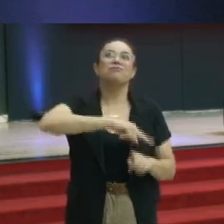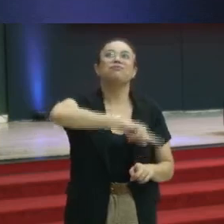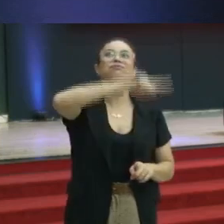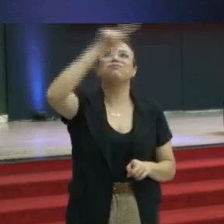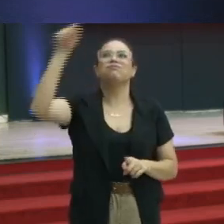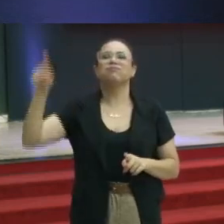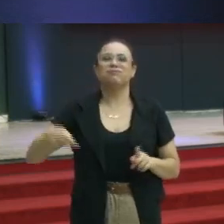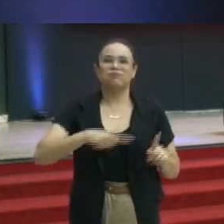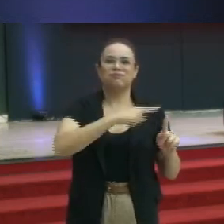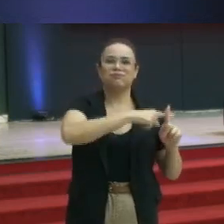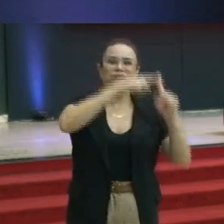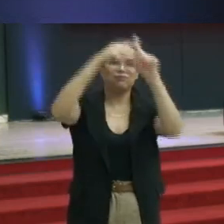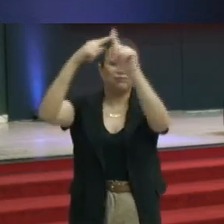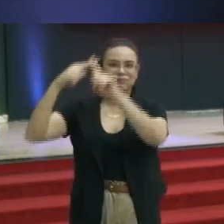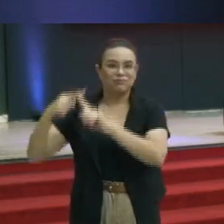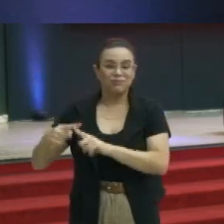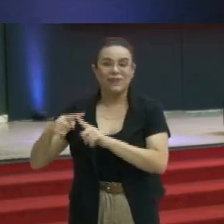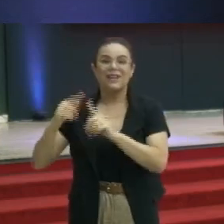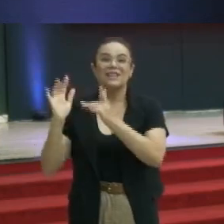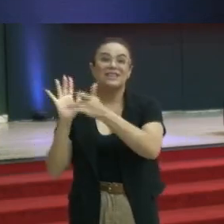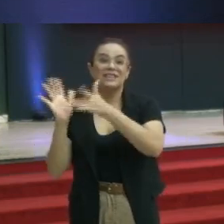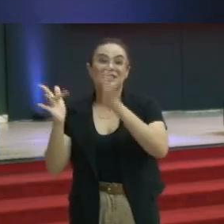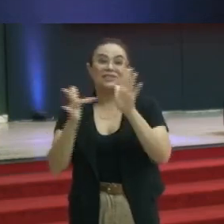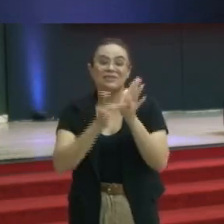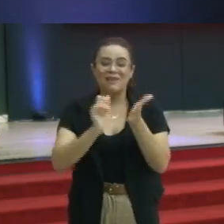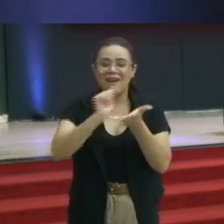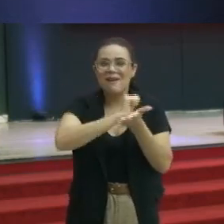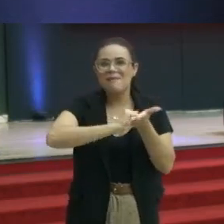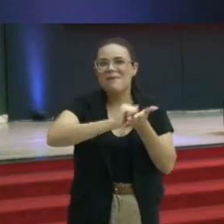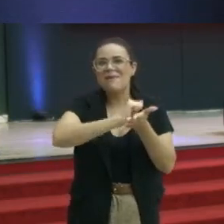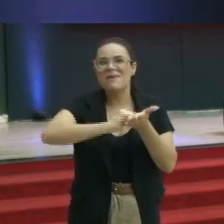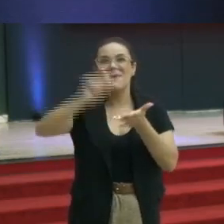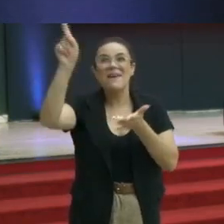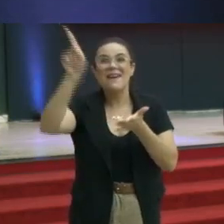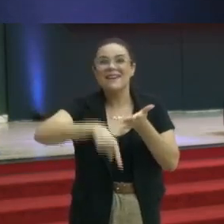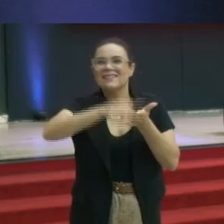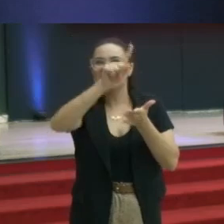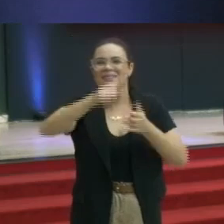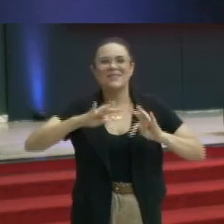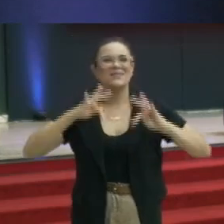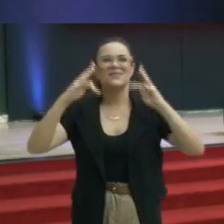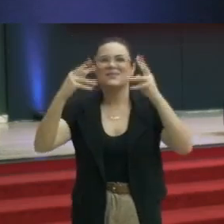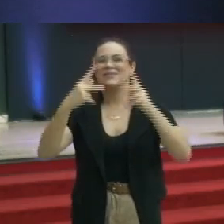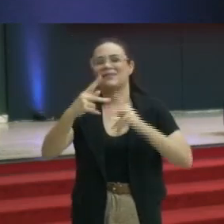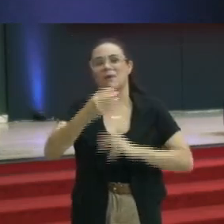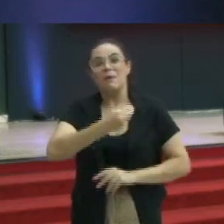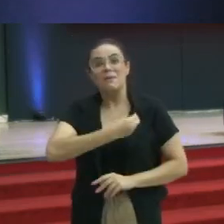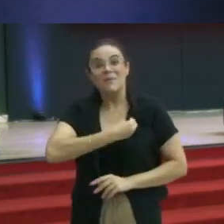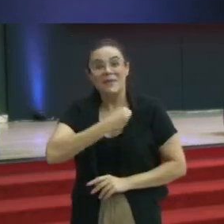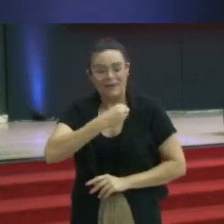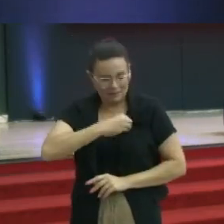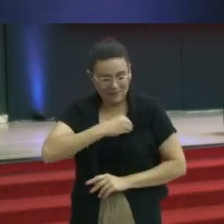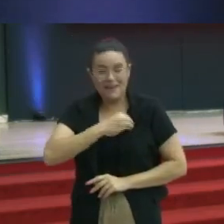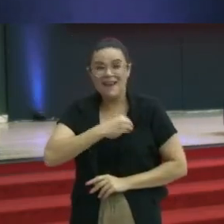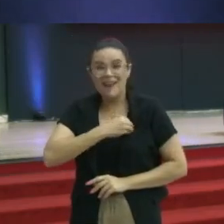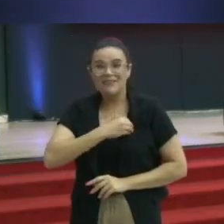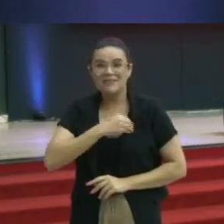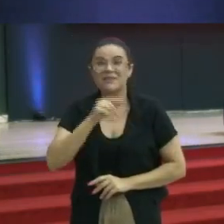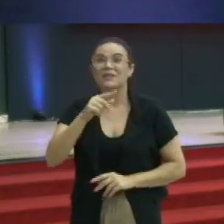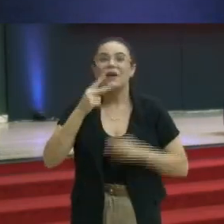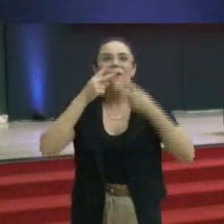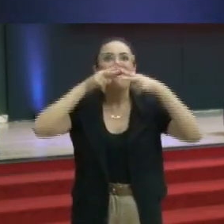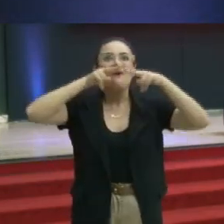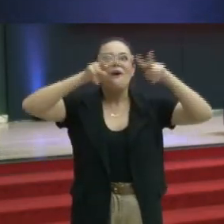Na cruz, Jesus apagou, cancelou o seu pecado, e você pode olhar para o futuro